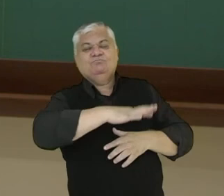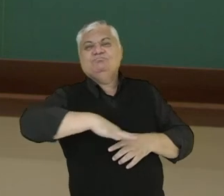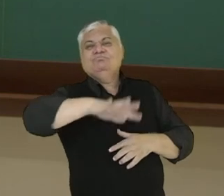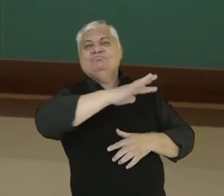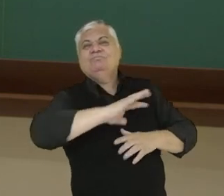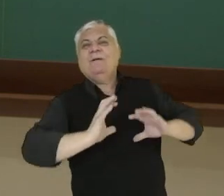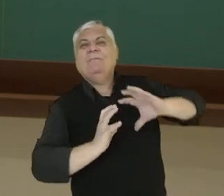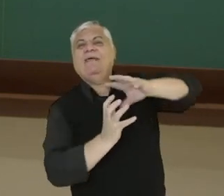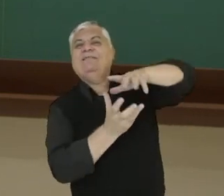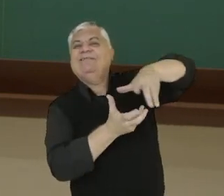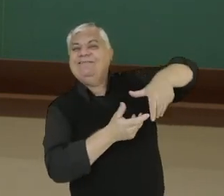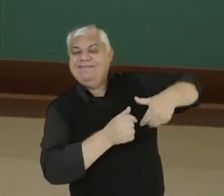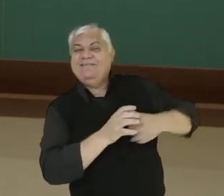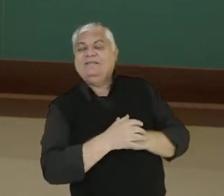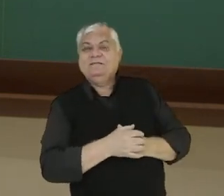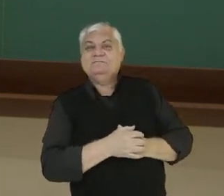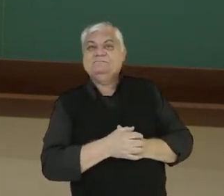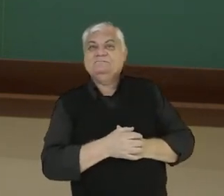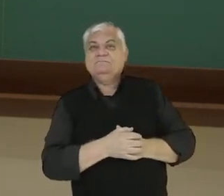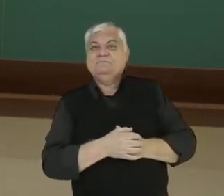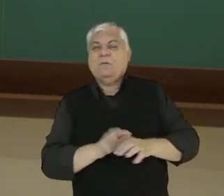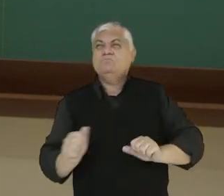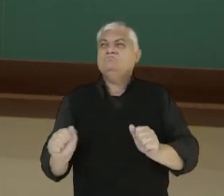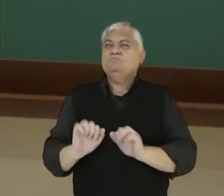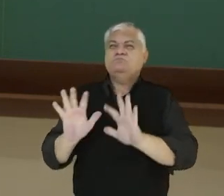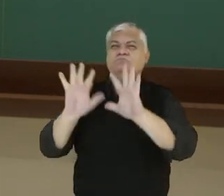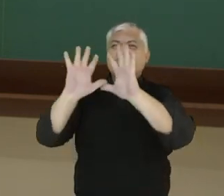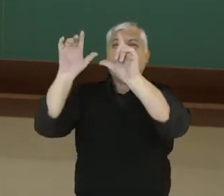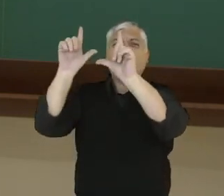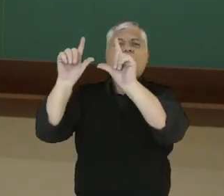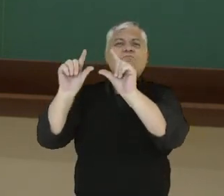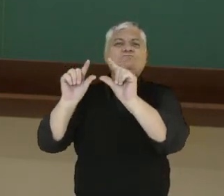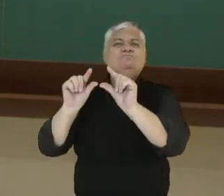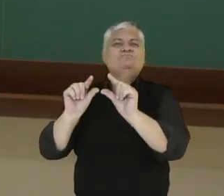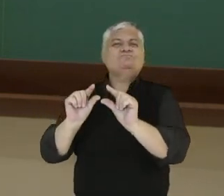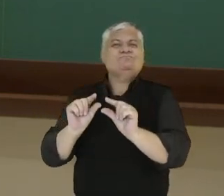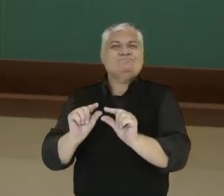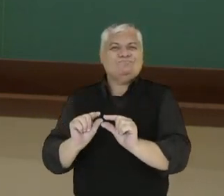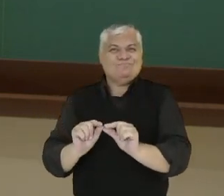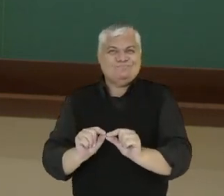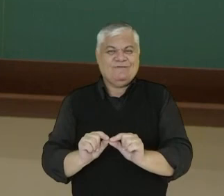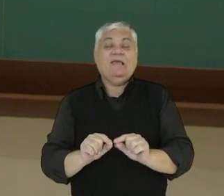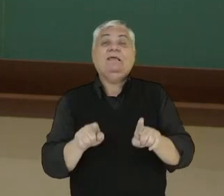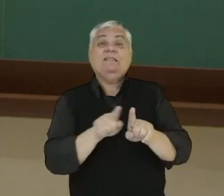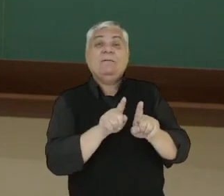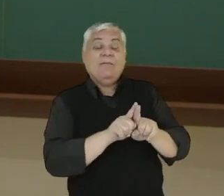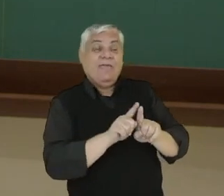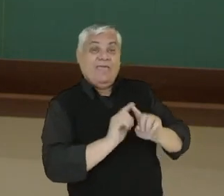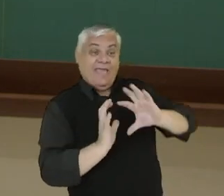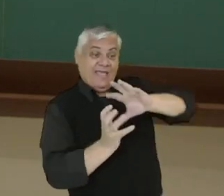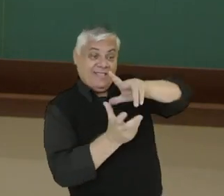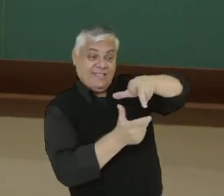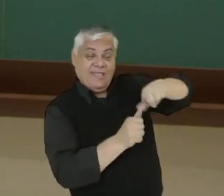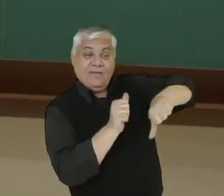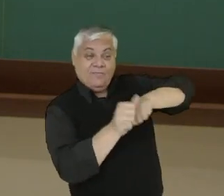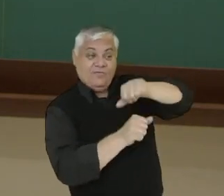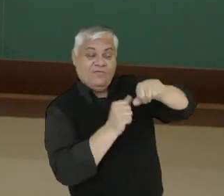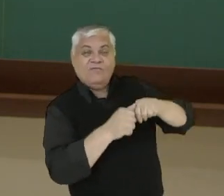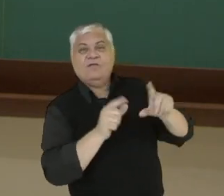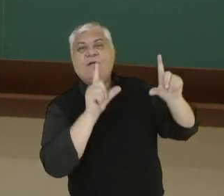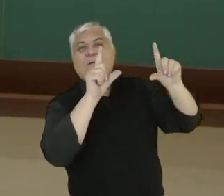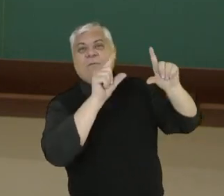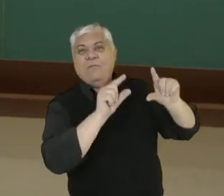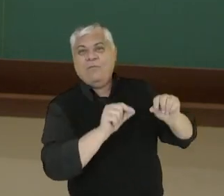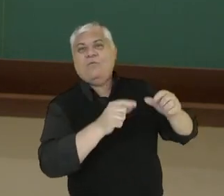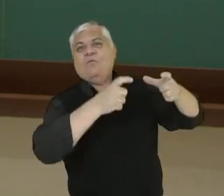também. Além de lançar menos gases poluentes na atmosfera, afeta menos, modifica menos a questão ambiental